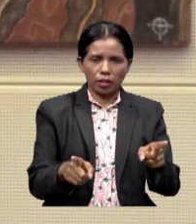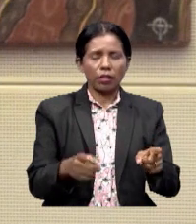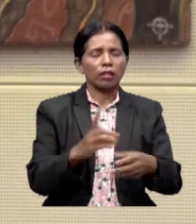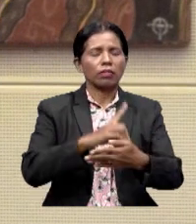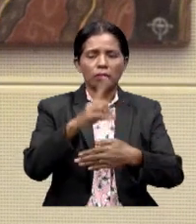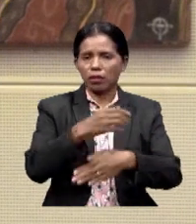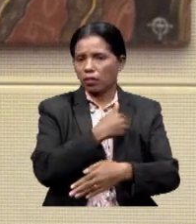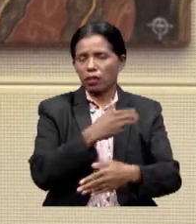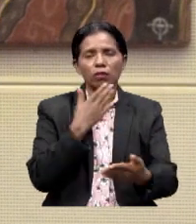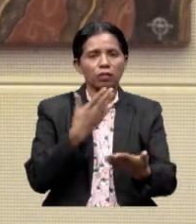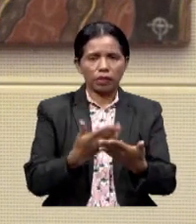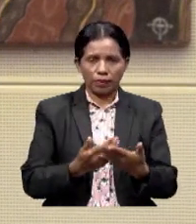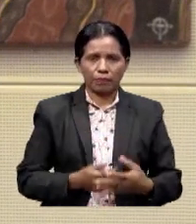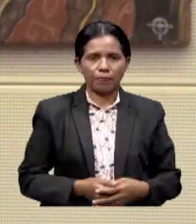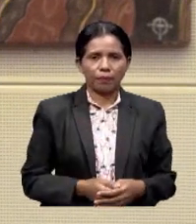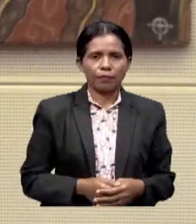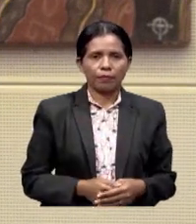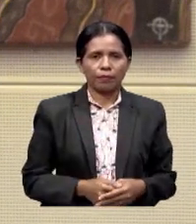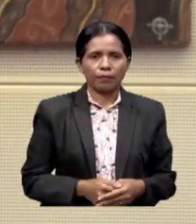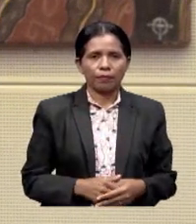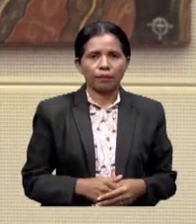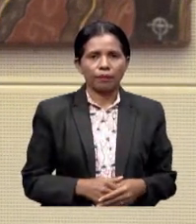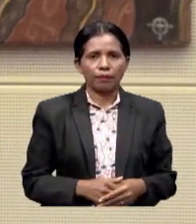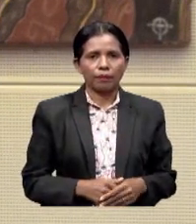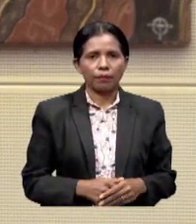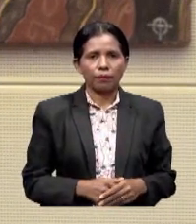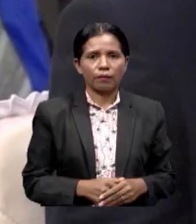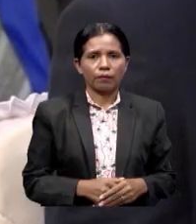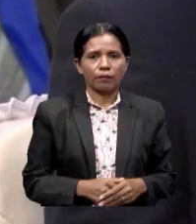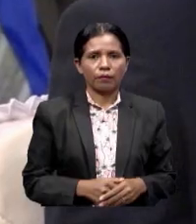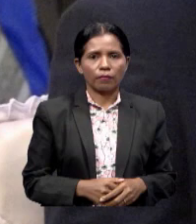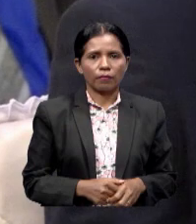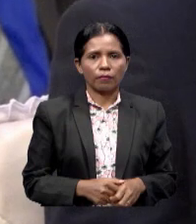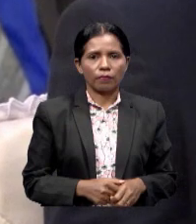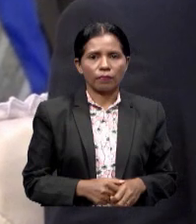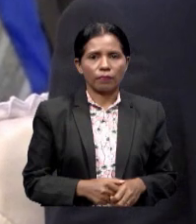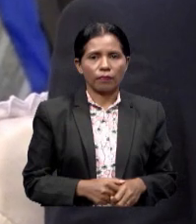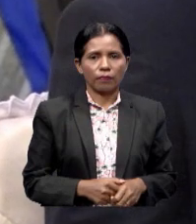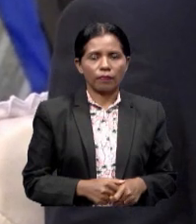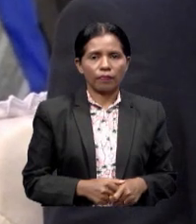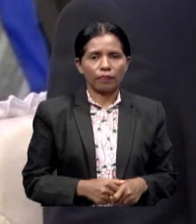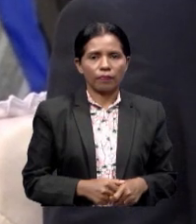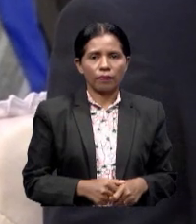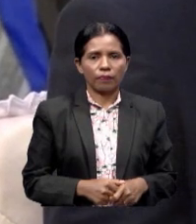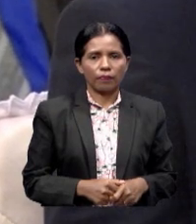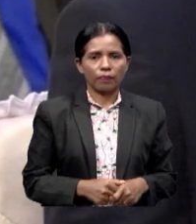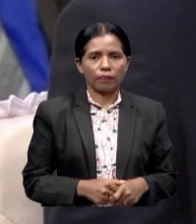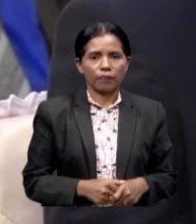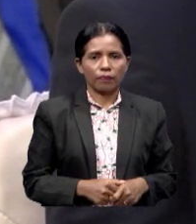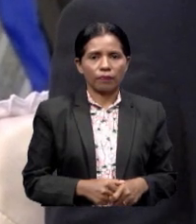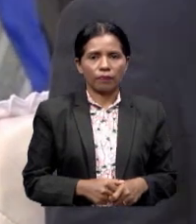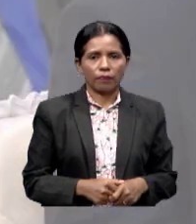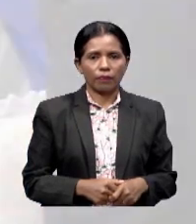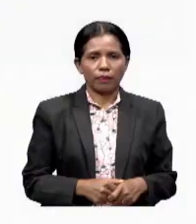Diak. Timor-Leste. Well, it can go anywhere from more than